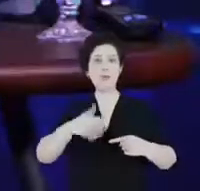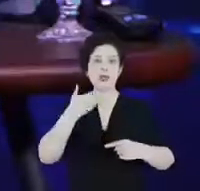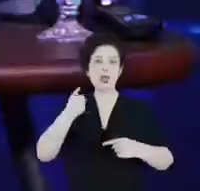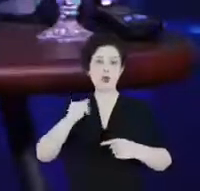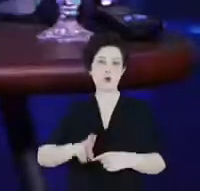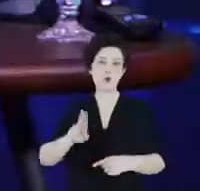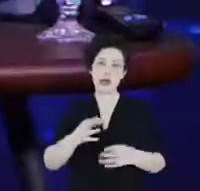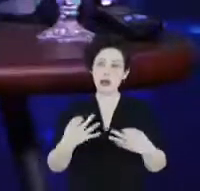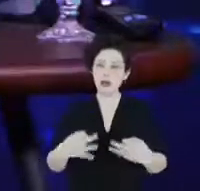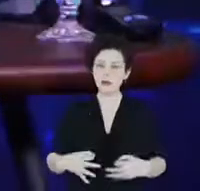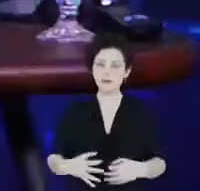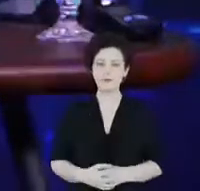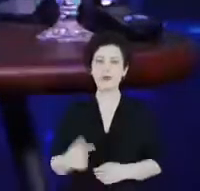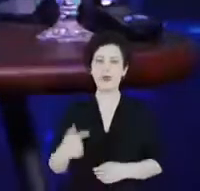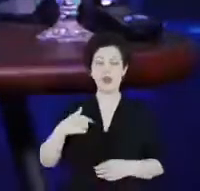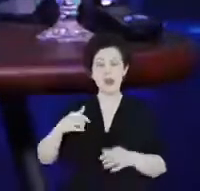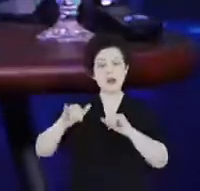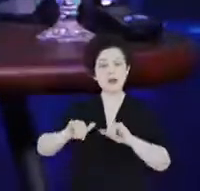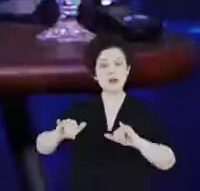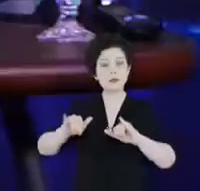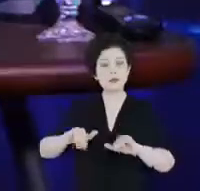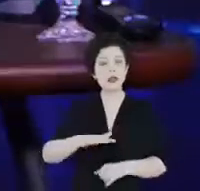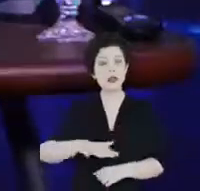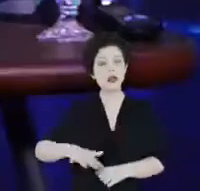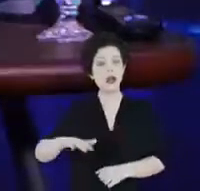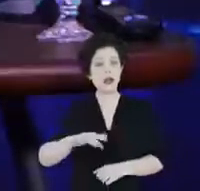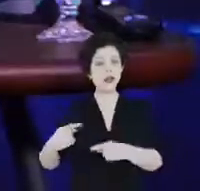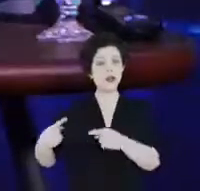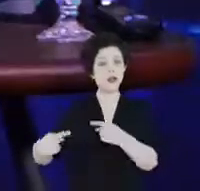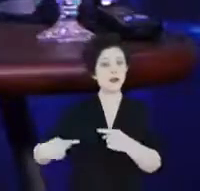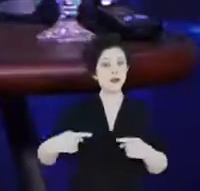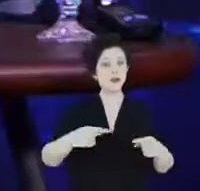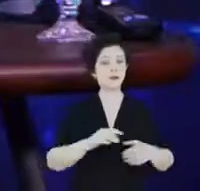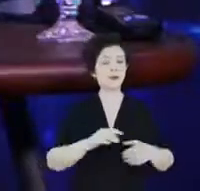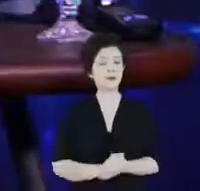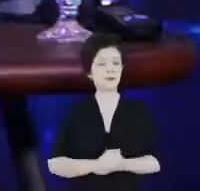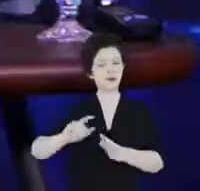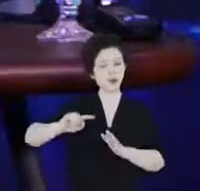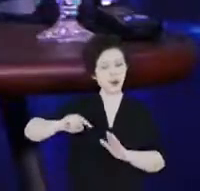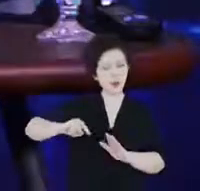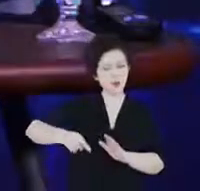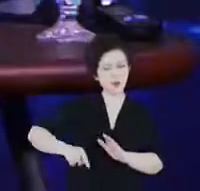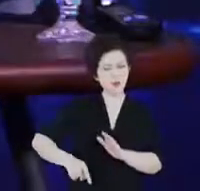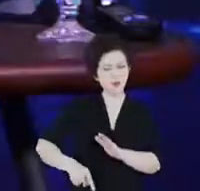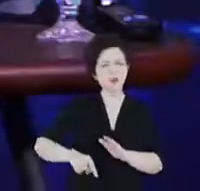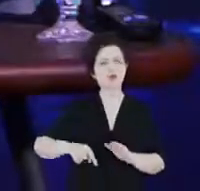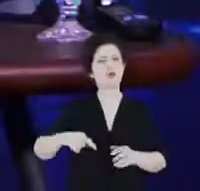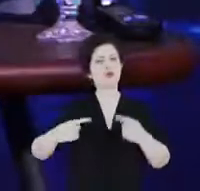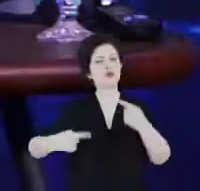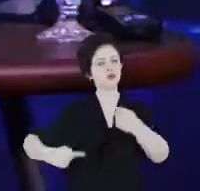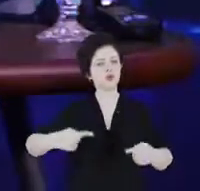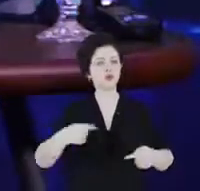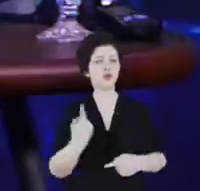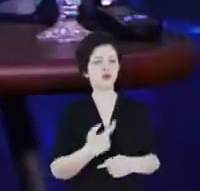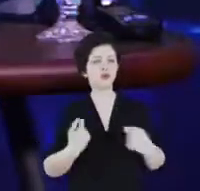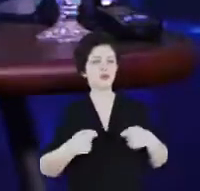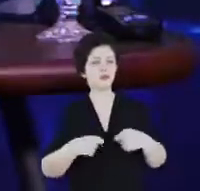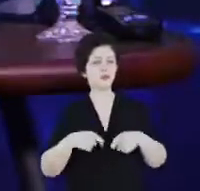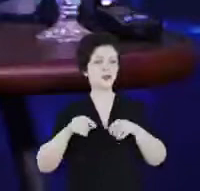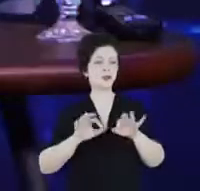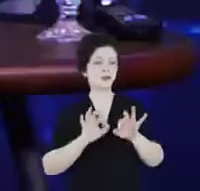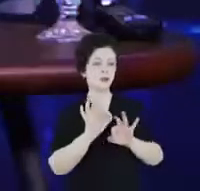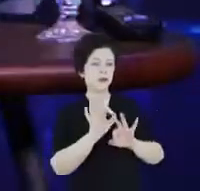muito, e esse é um aspecto que o setor está discutindo com profundidade, que é nós precisamos revisitar